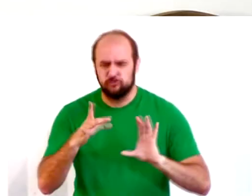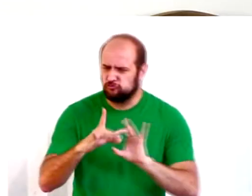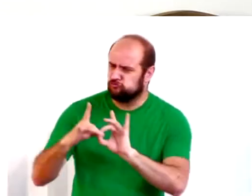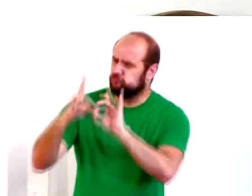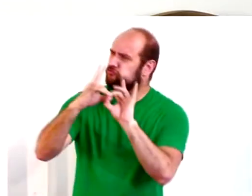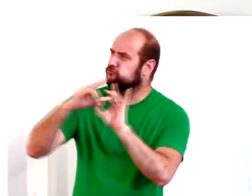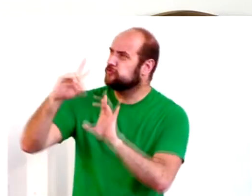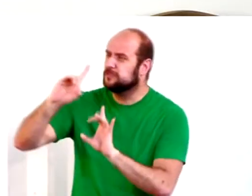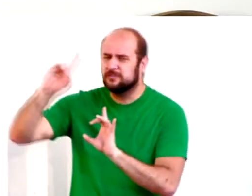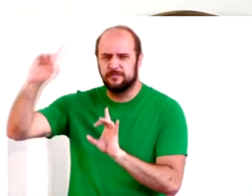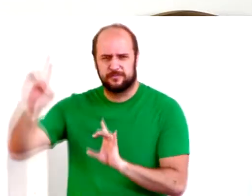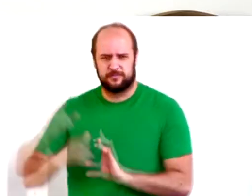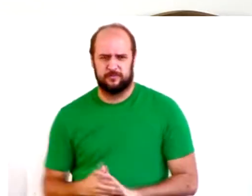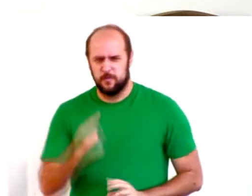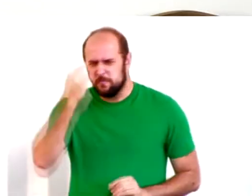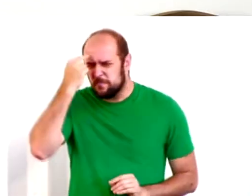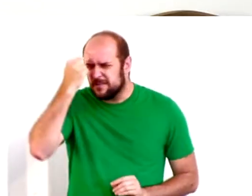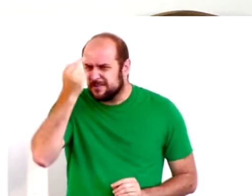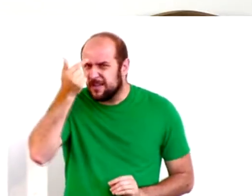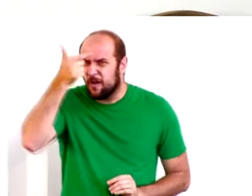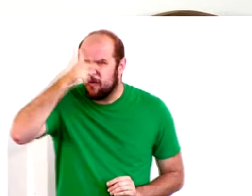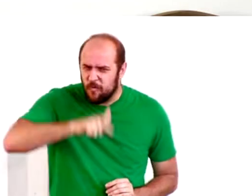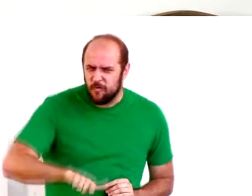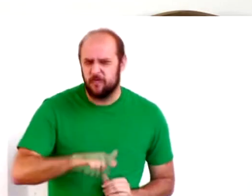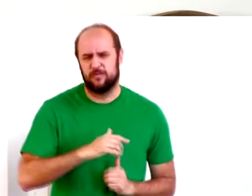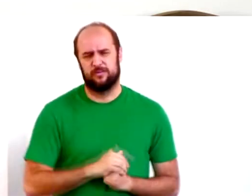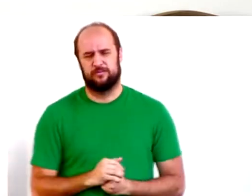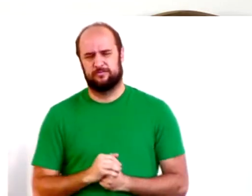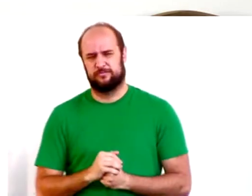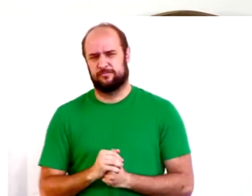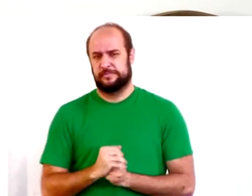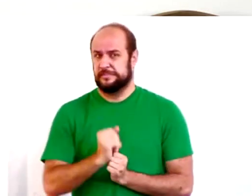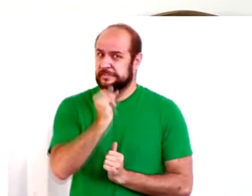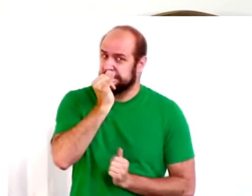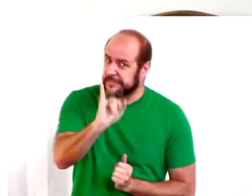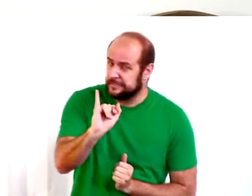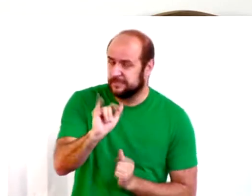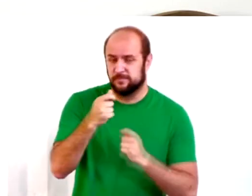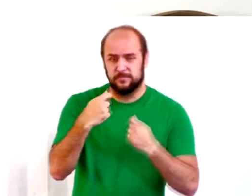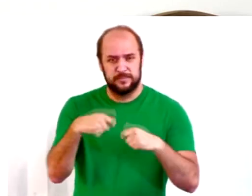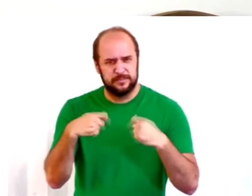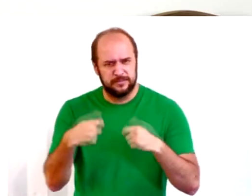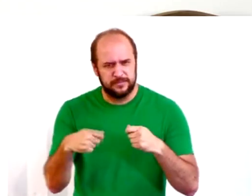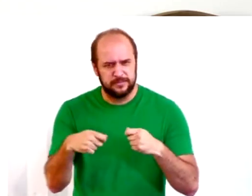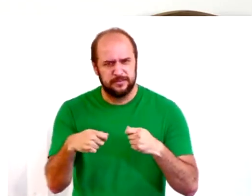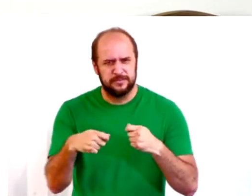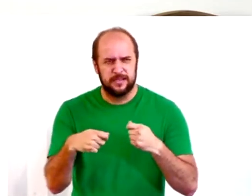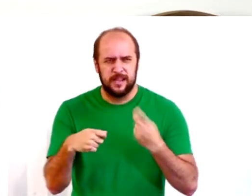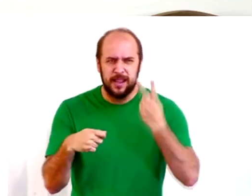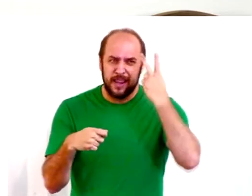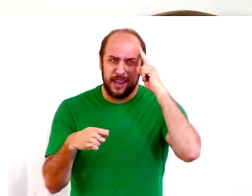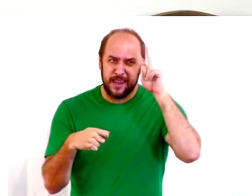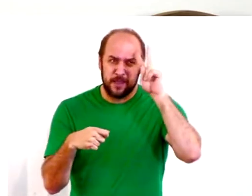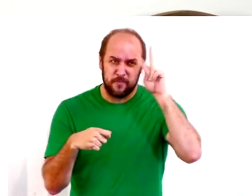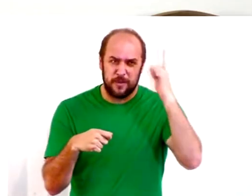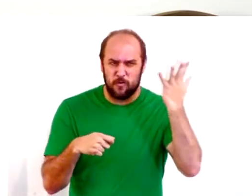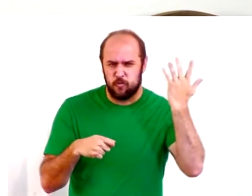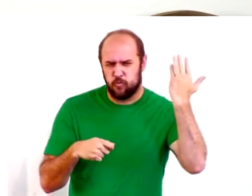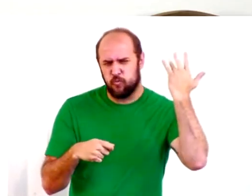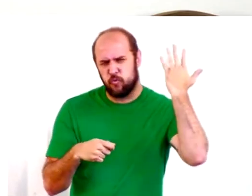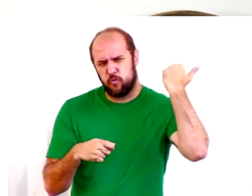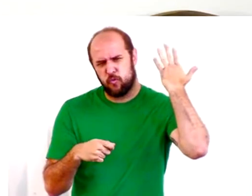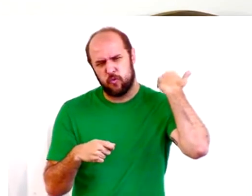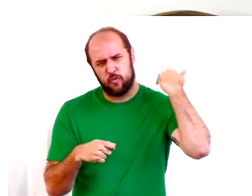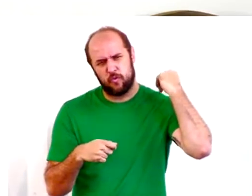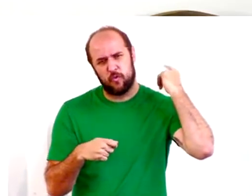Ele? Revisite estes acordos e, se preciso, volte no tempo para rememorar